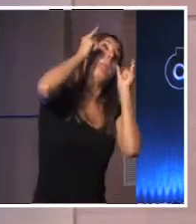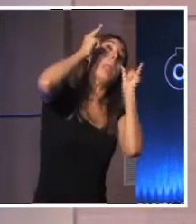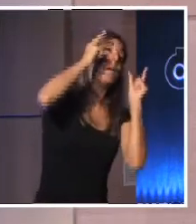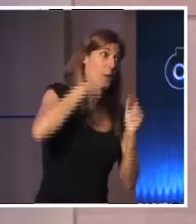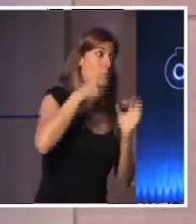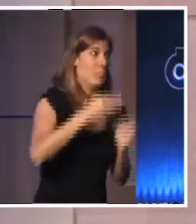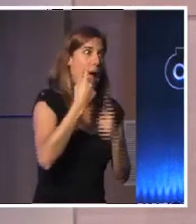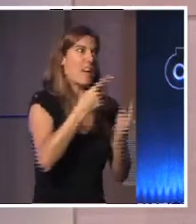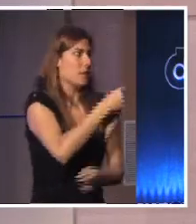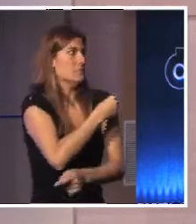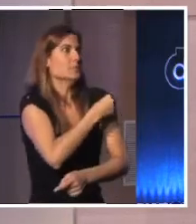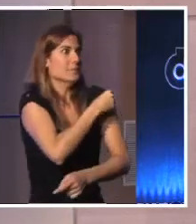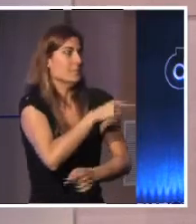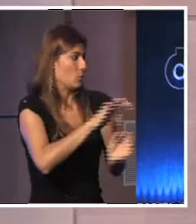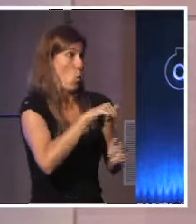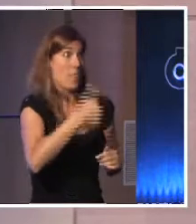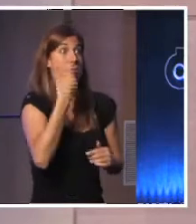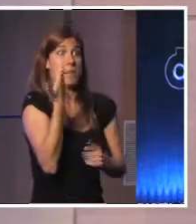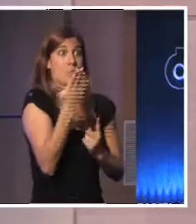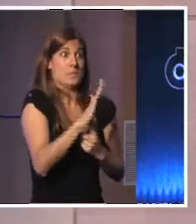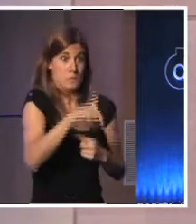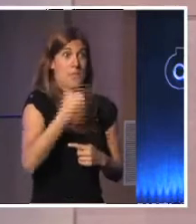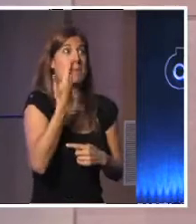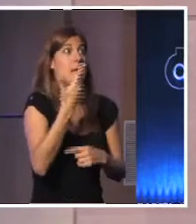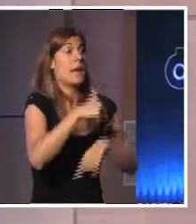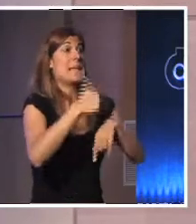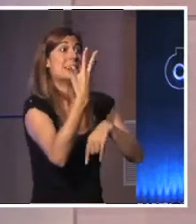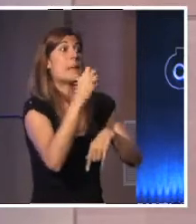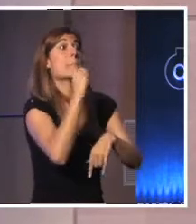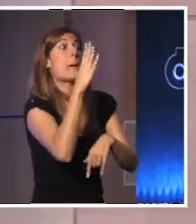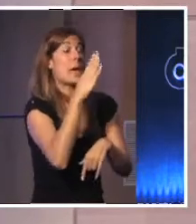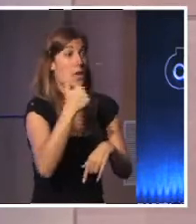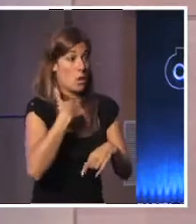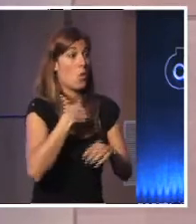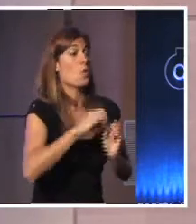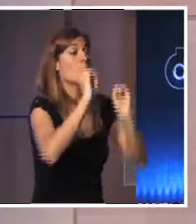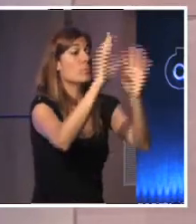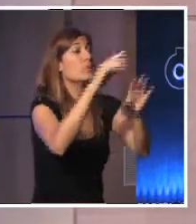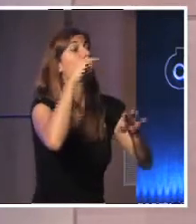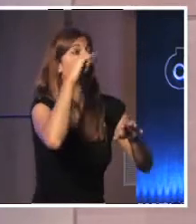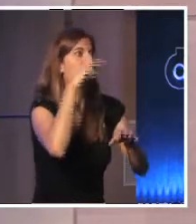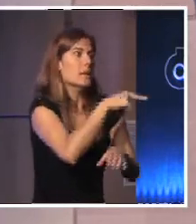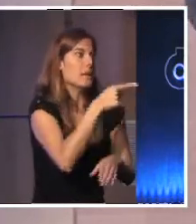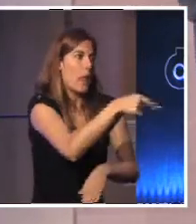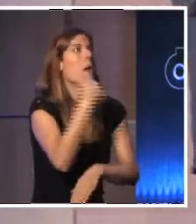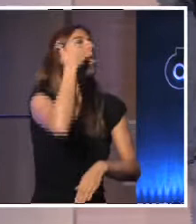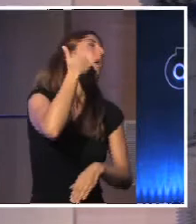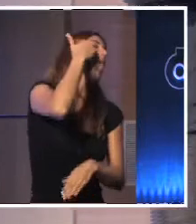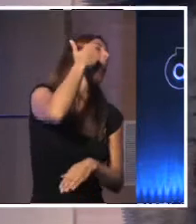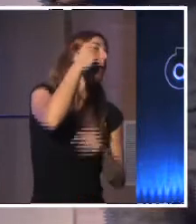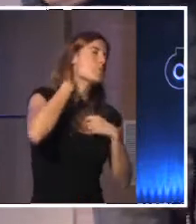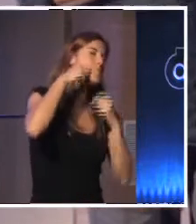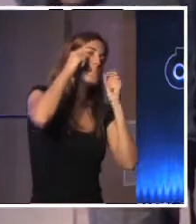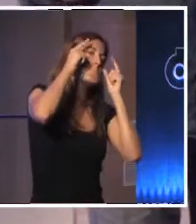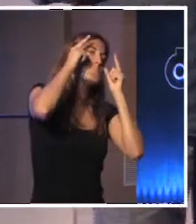sou muitas vezes despertado por eles, como esta manhã, porque às 5 da manhã tive que me levantar para ir pô-la a fazer um xixi. Eles